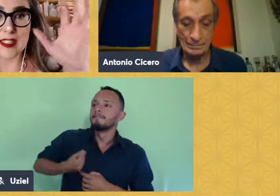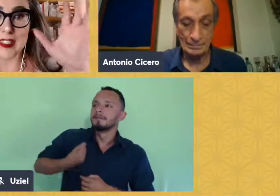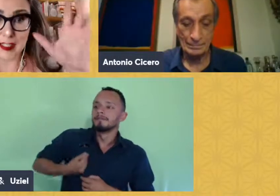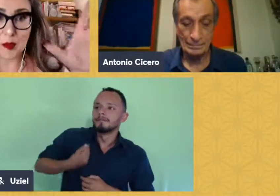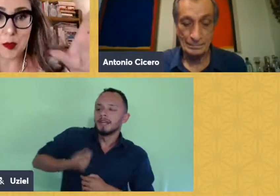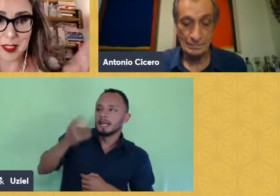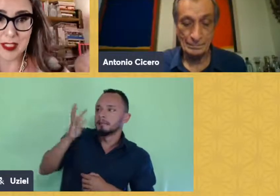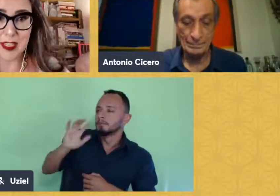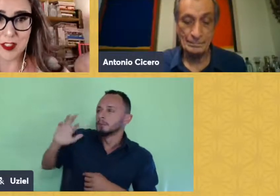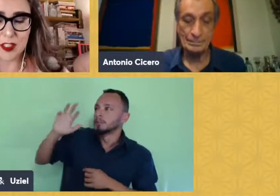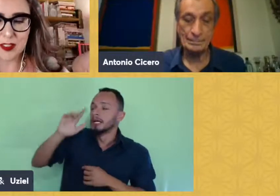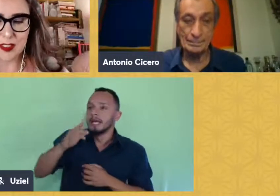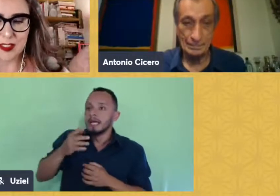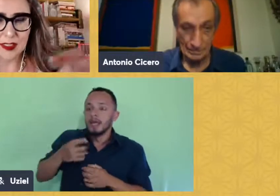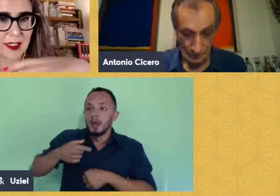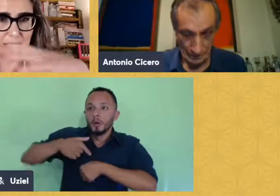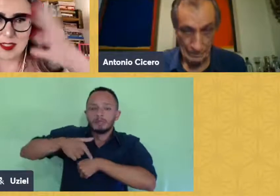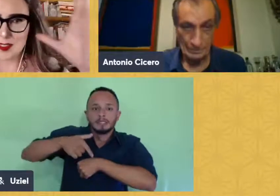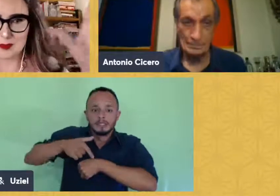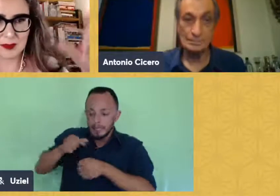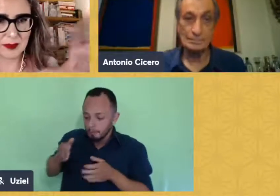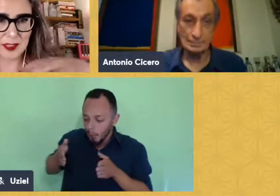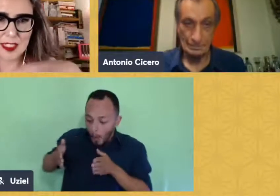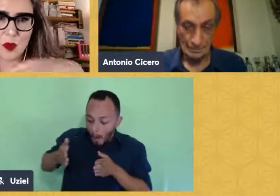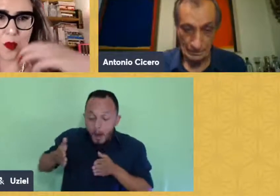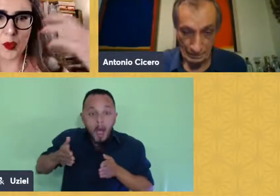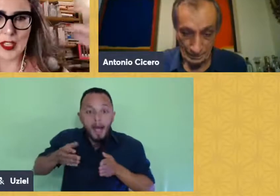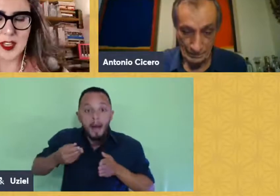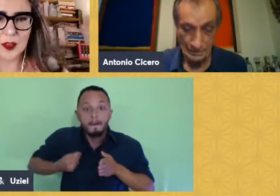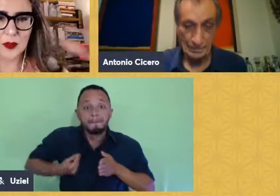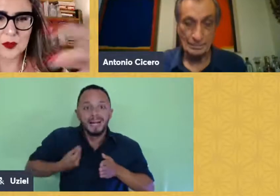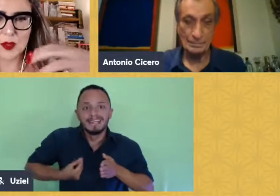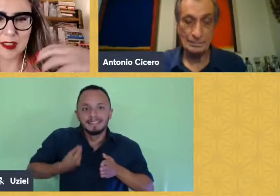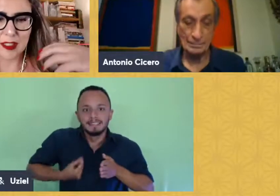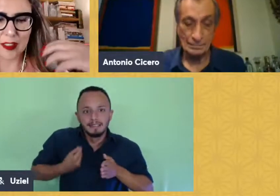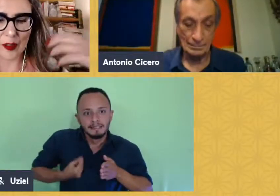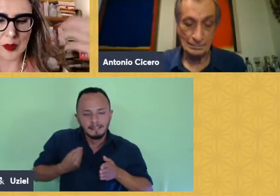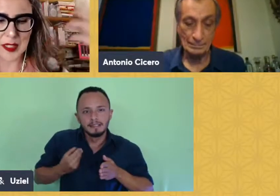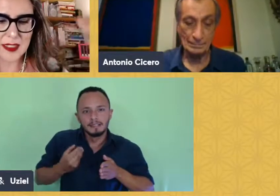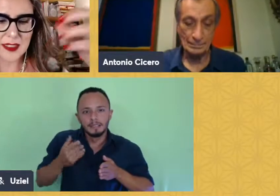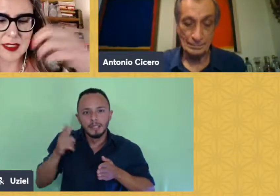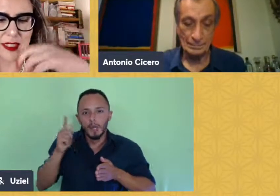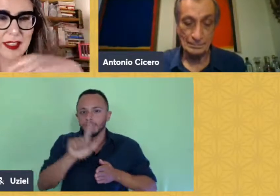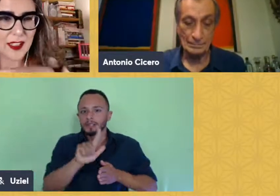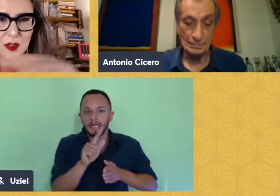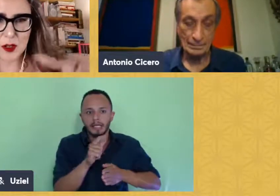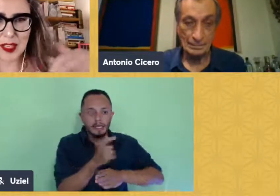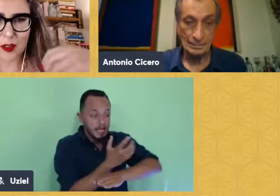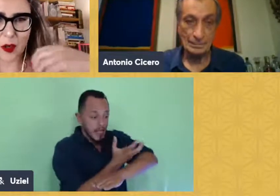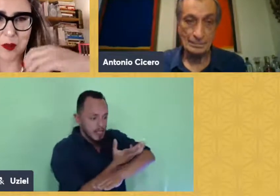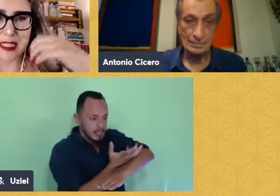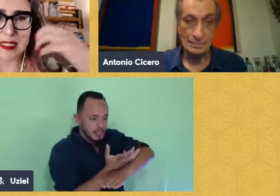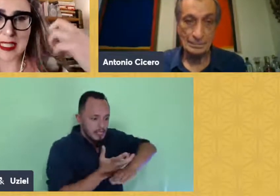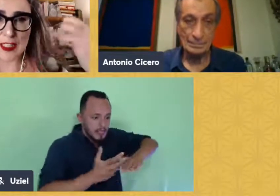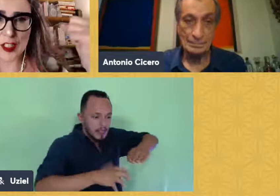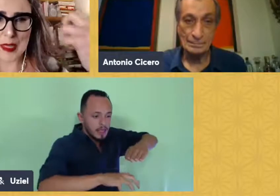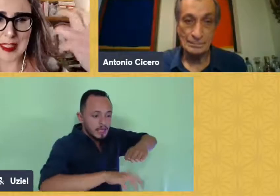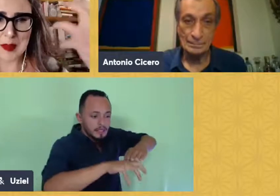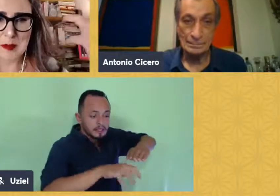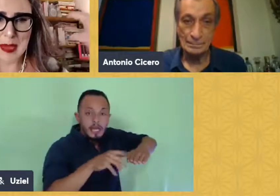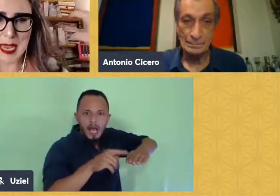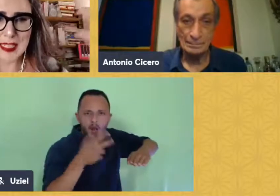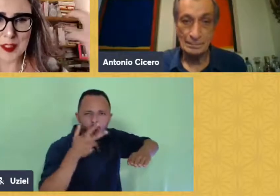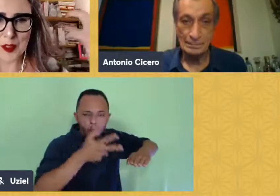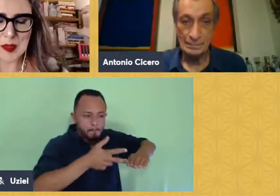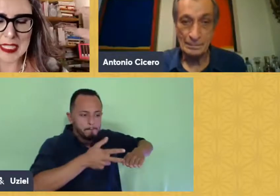intensamente esse tempo presente, nessa comunhão com a natureza ao seu redor, mas a gente